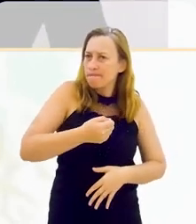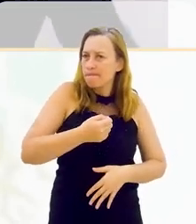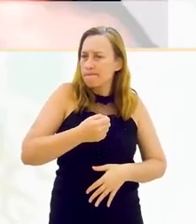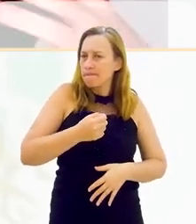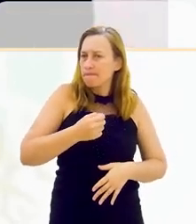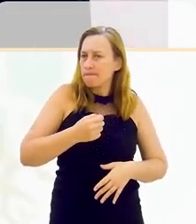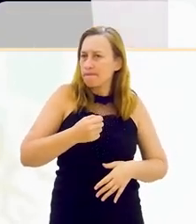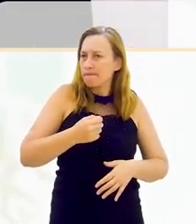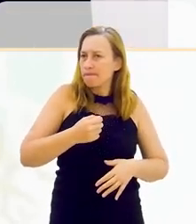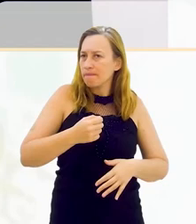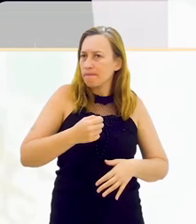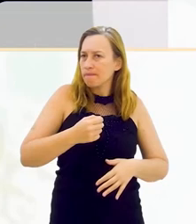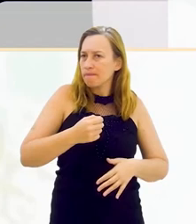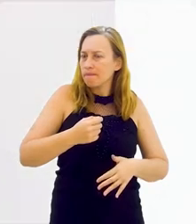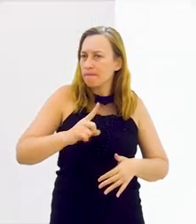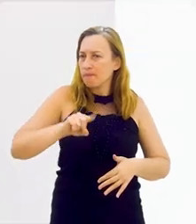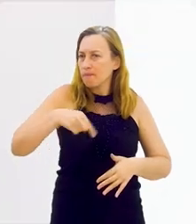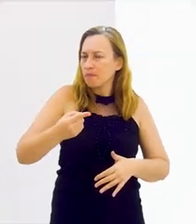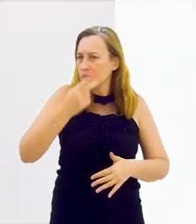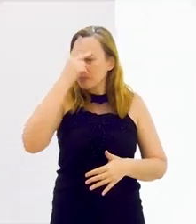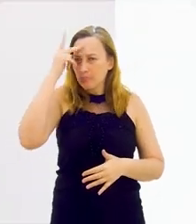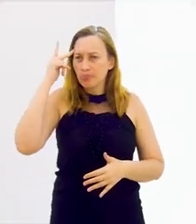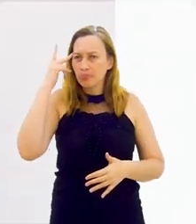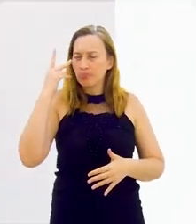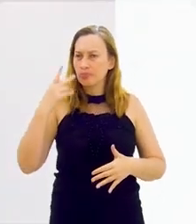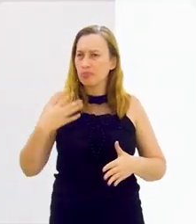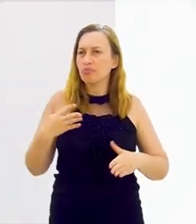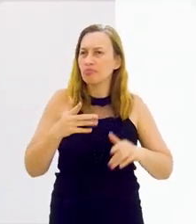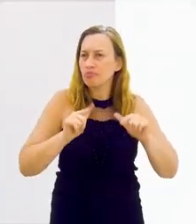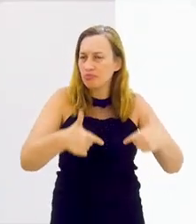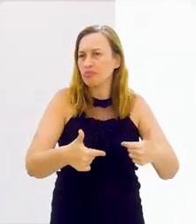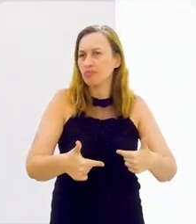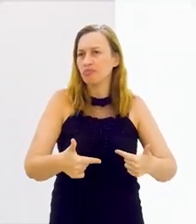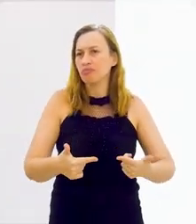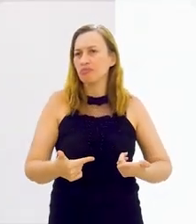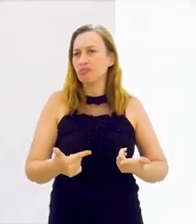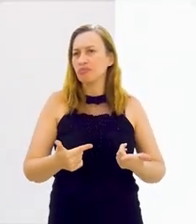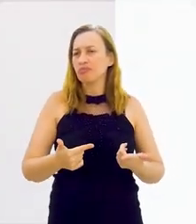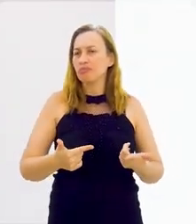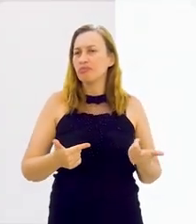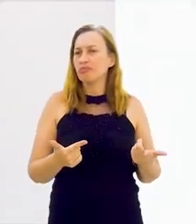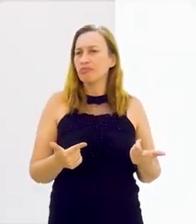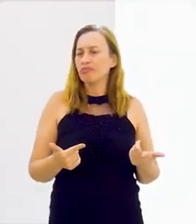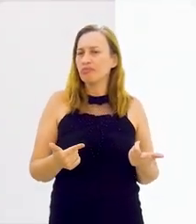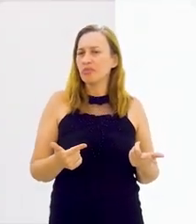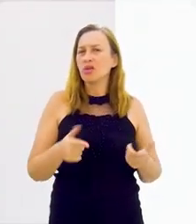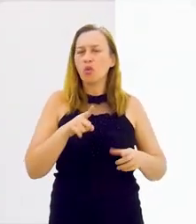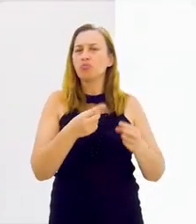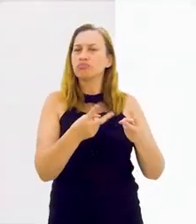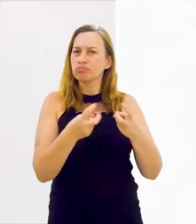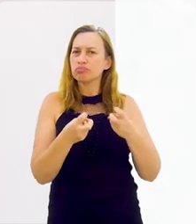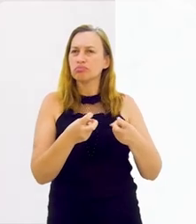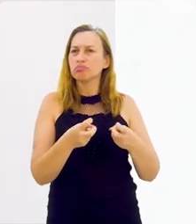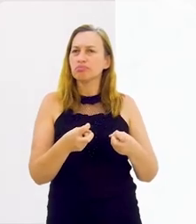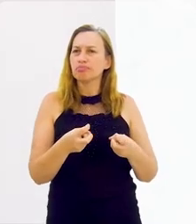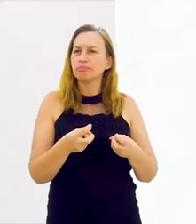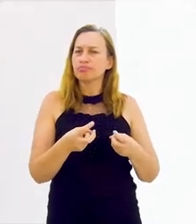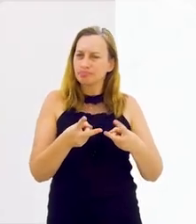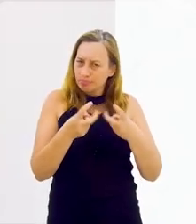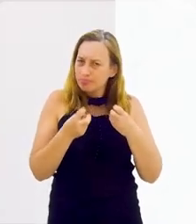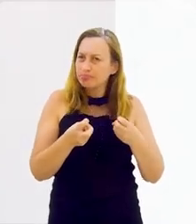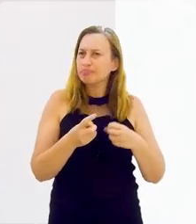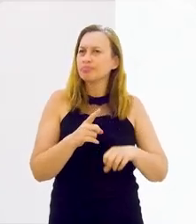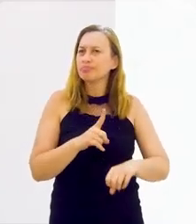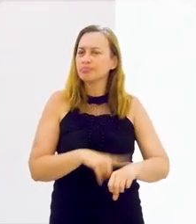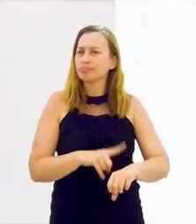uma outra persona aparece. E foi meio que isso, assim, uma outra chave virou, e ali eu percebi, nesse